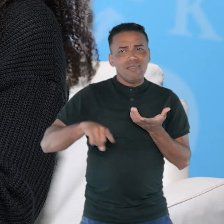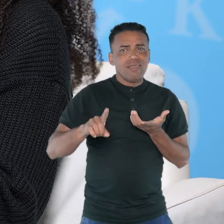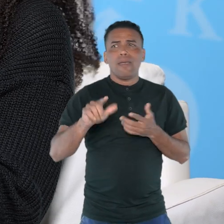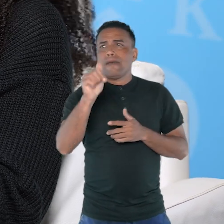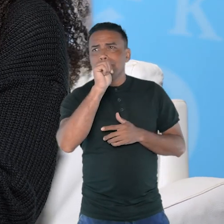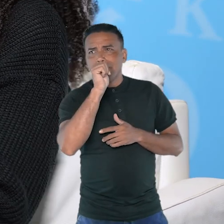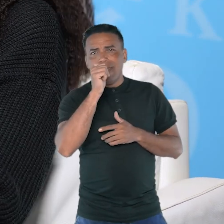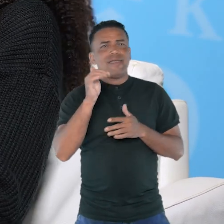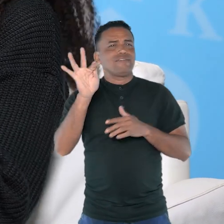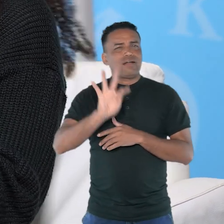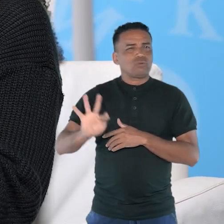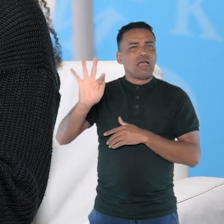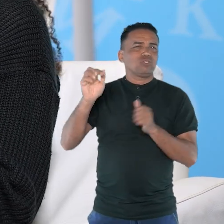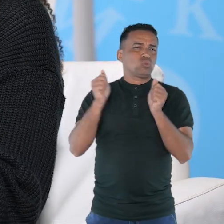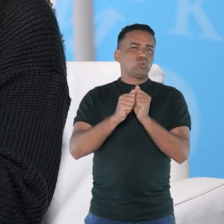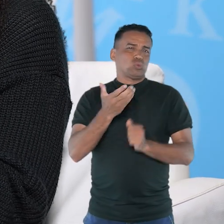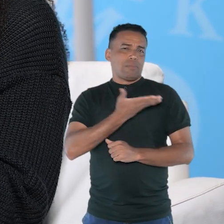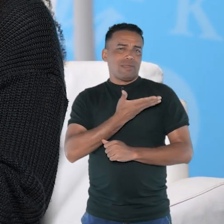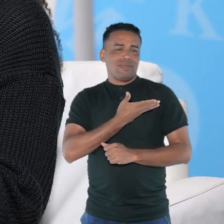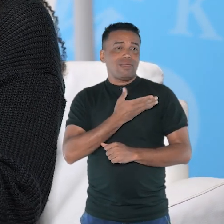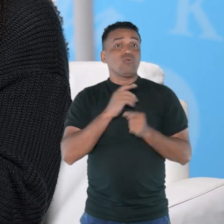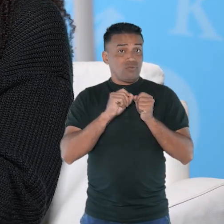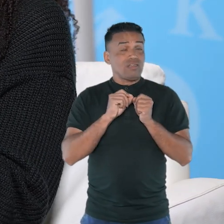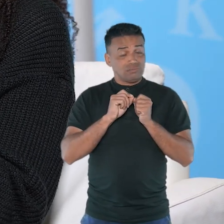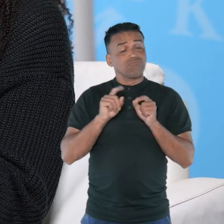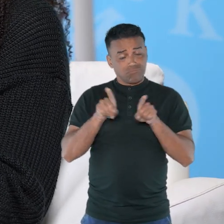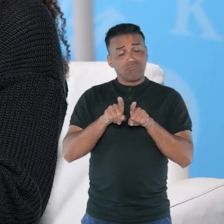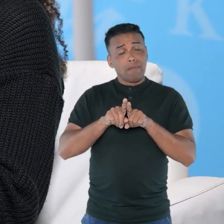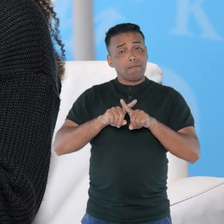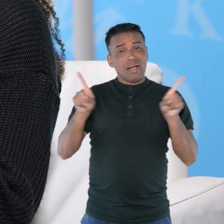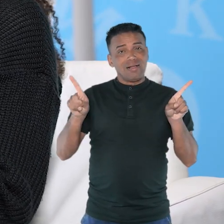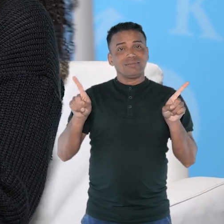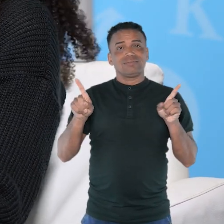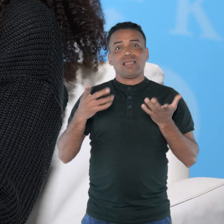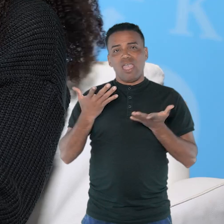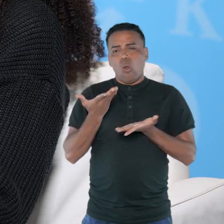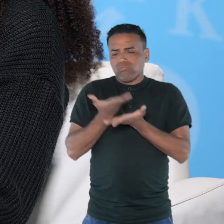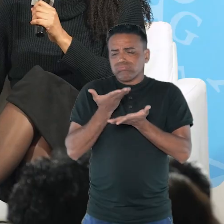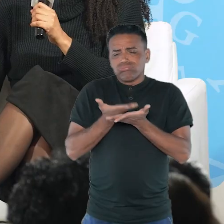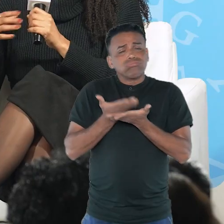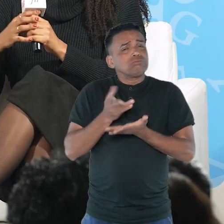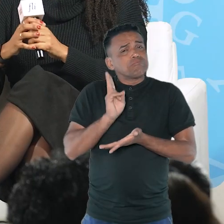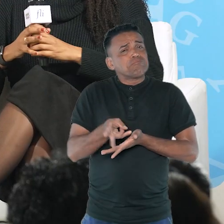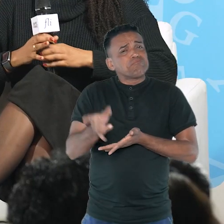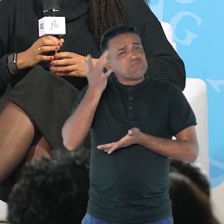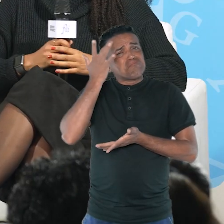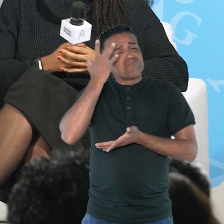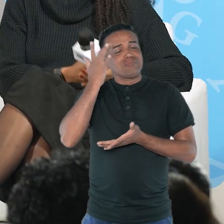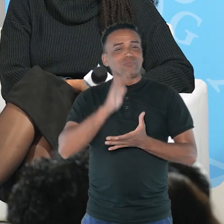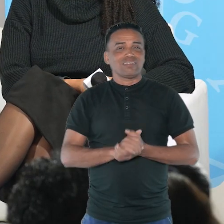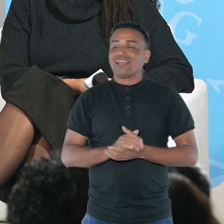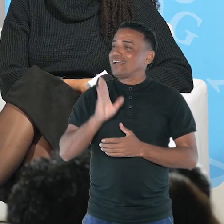na graduação e tudo. Também fiz essa parte, mas eu era muito estudiosa, assim.